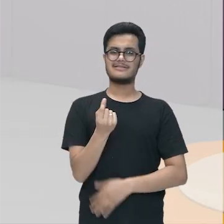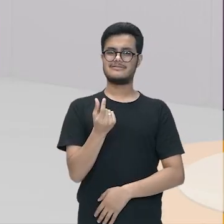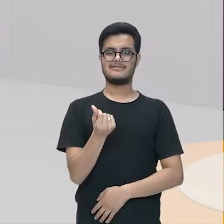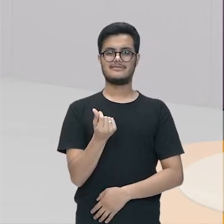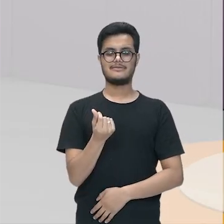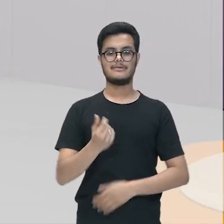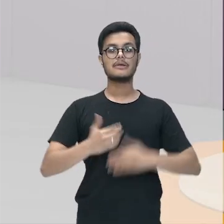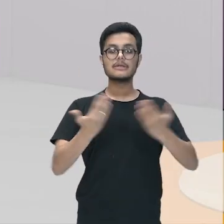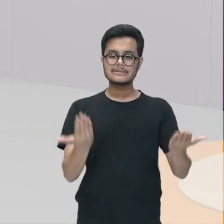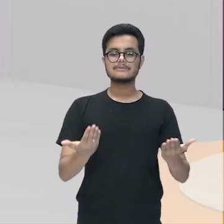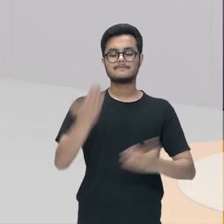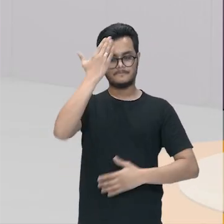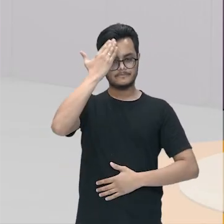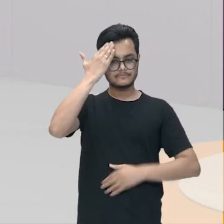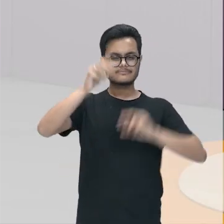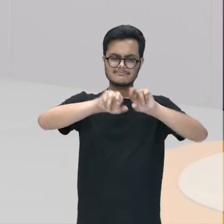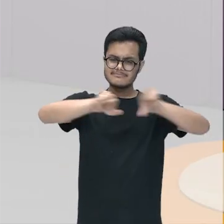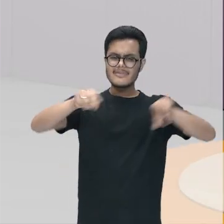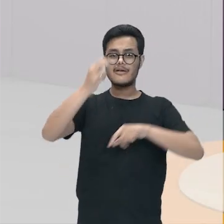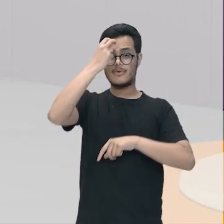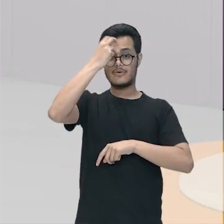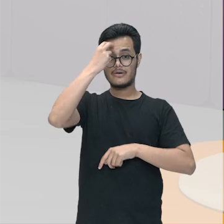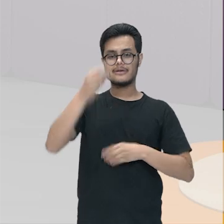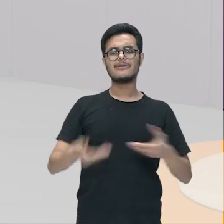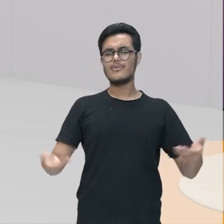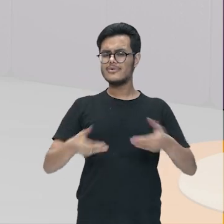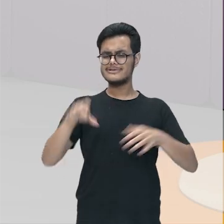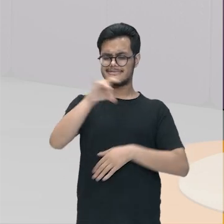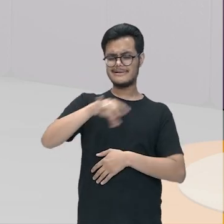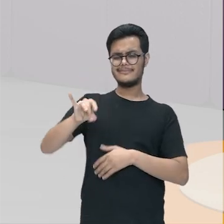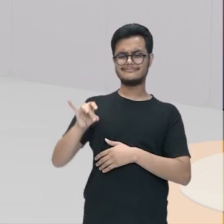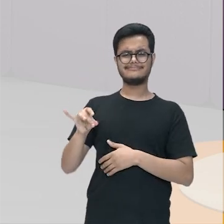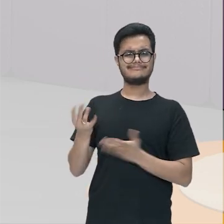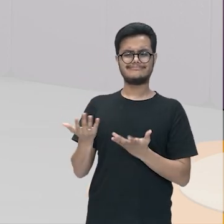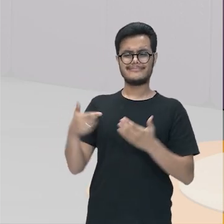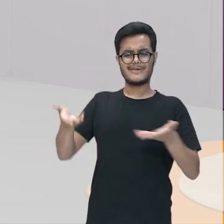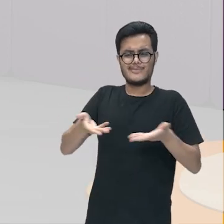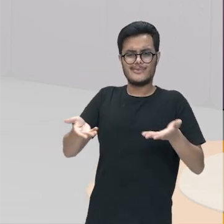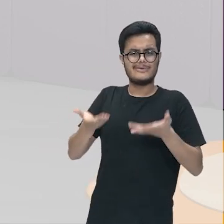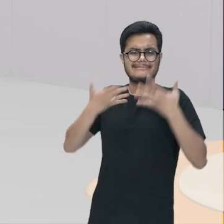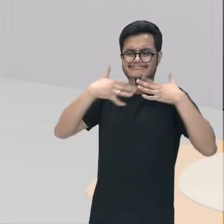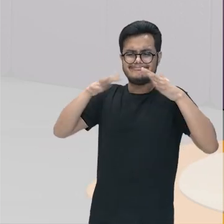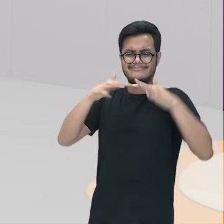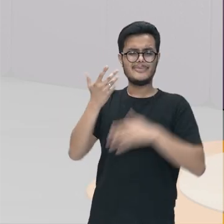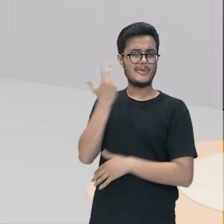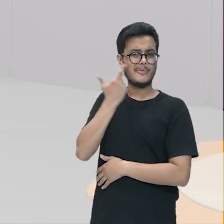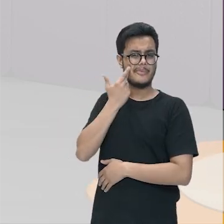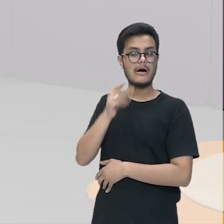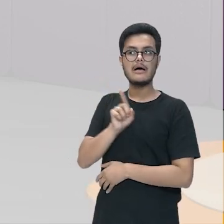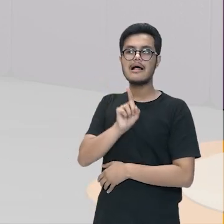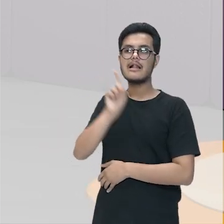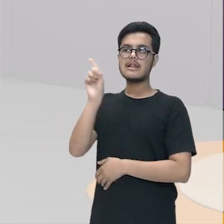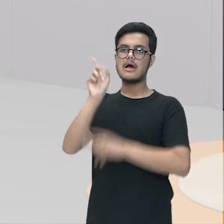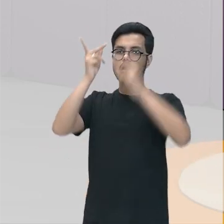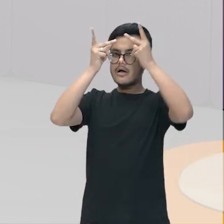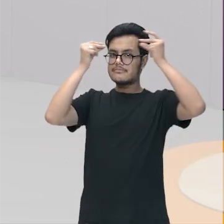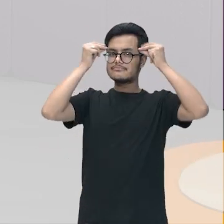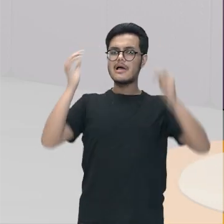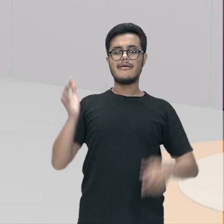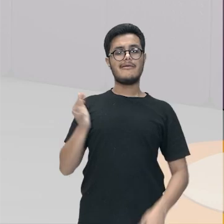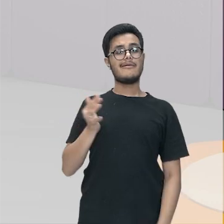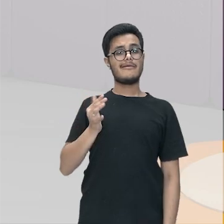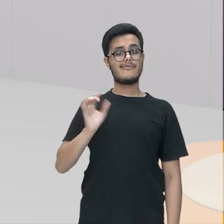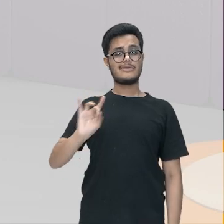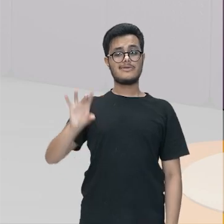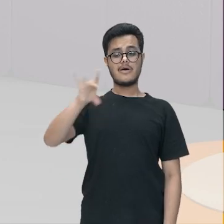dinheiro, tá? Então, só para vocês perceberem também as diferenças. Hoje, sal é algo comum que a gente come na nossa comida. Naquele período, não. Era só